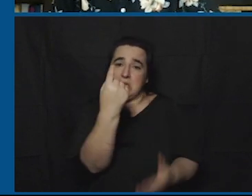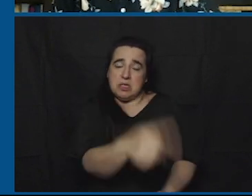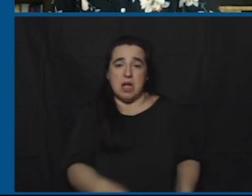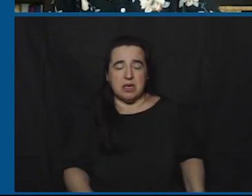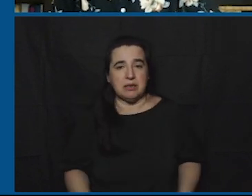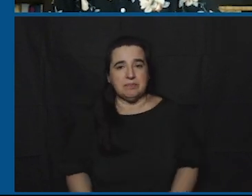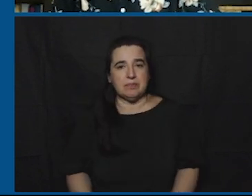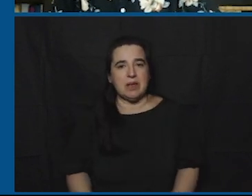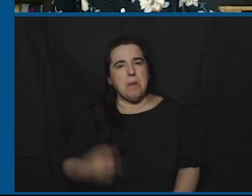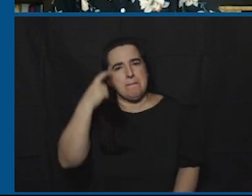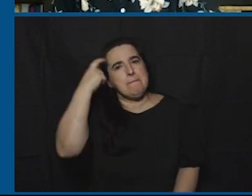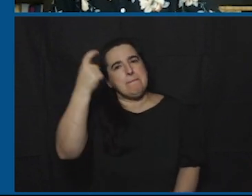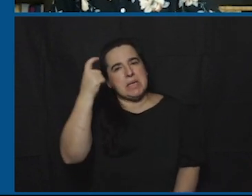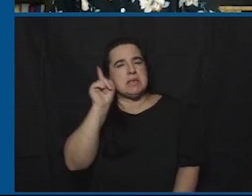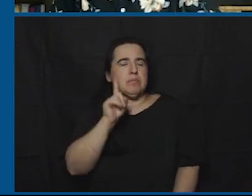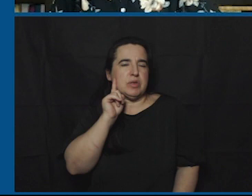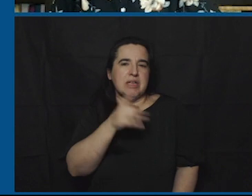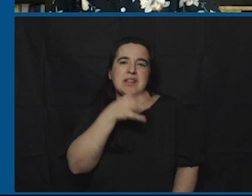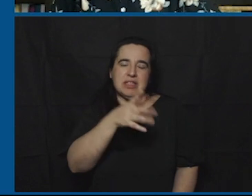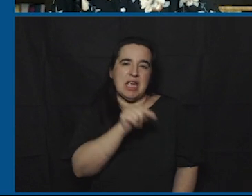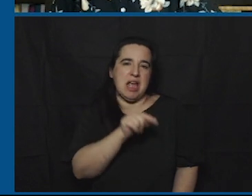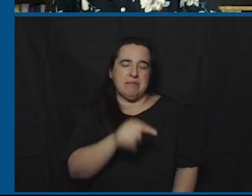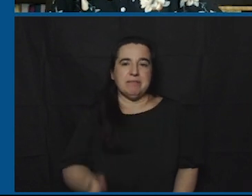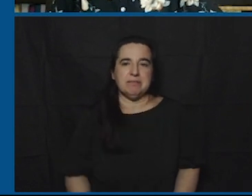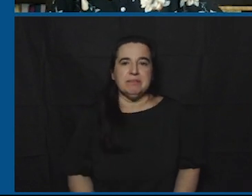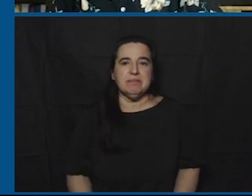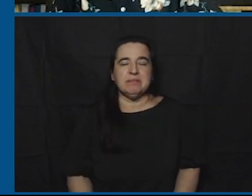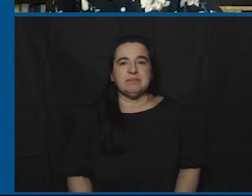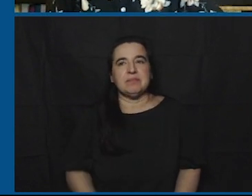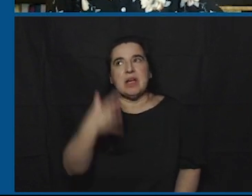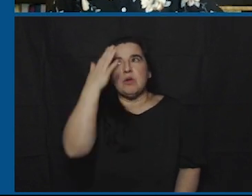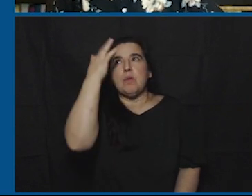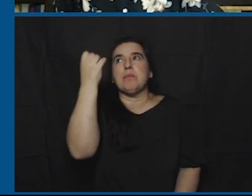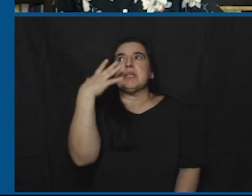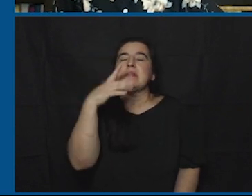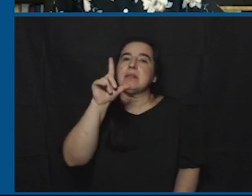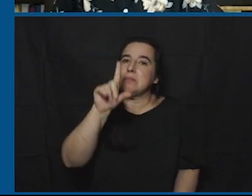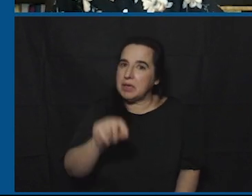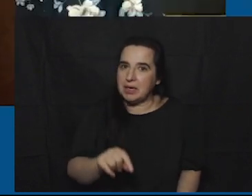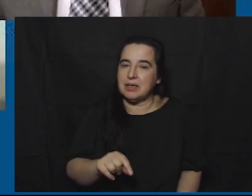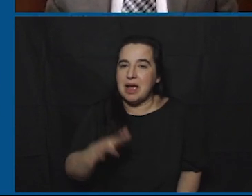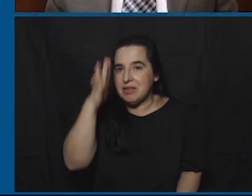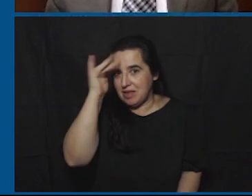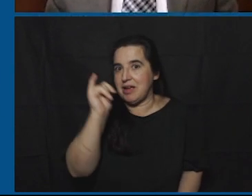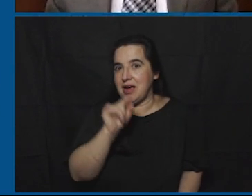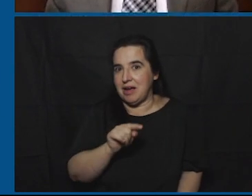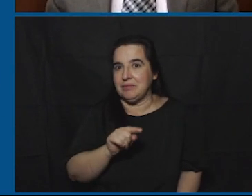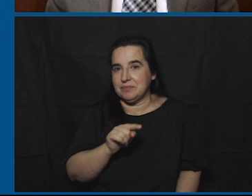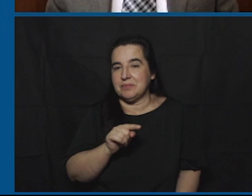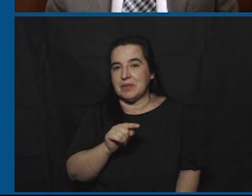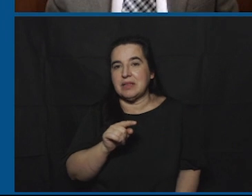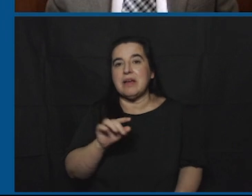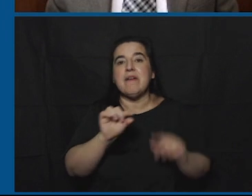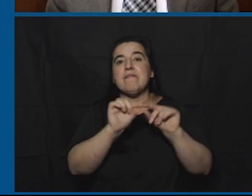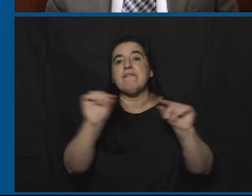uma parte importante que nós deveríamos referir aqui. Eu compreendo também esta ideia,